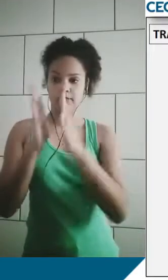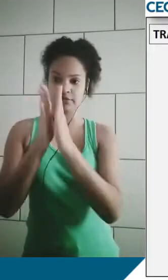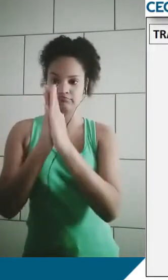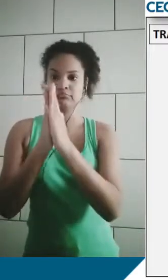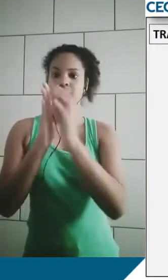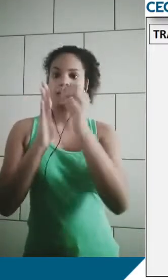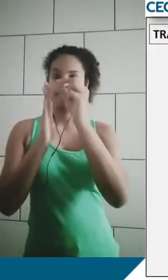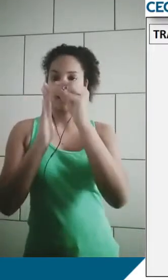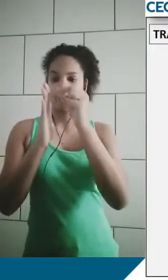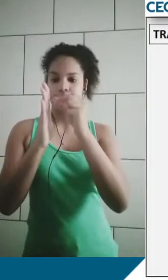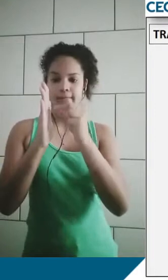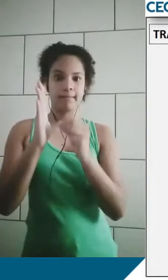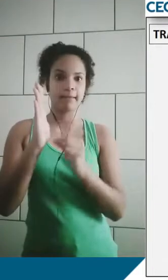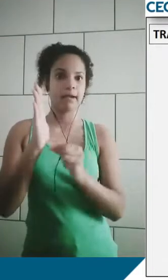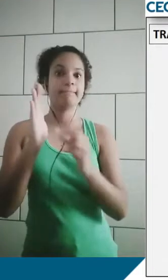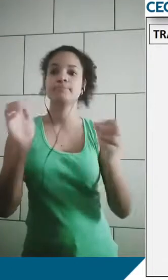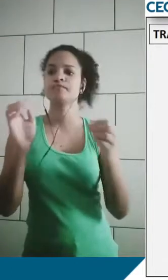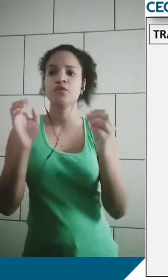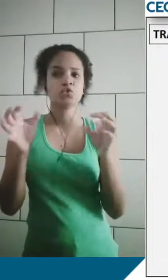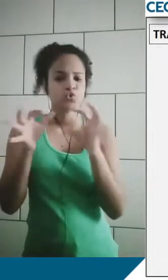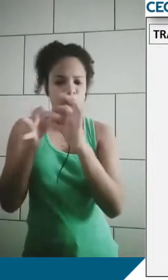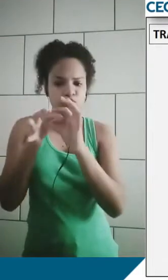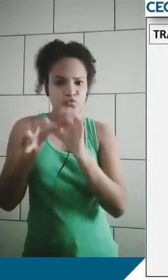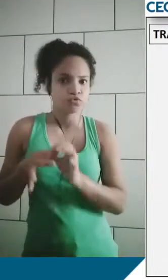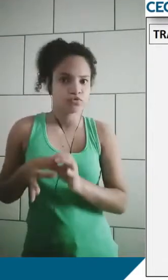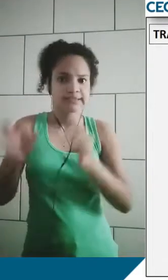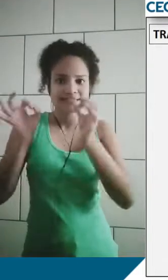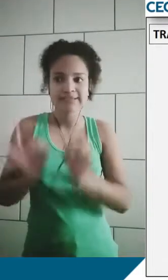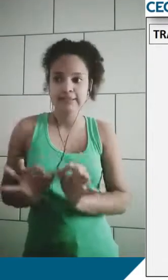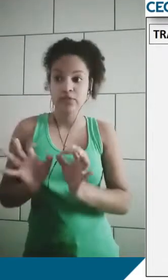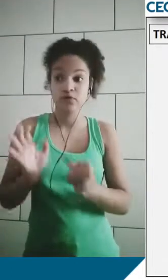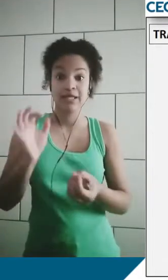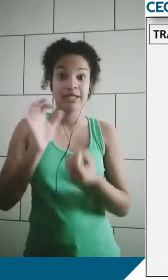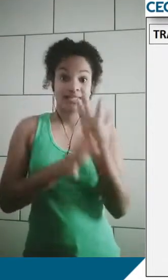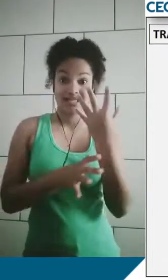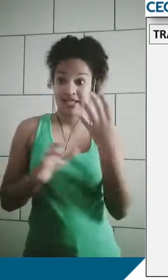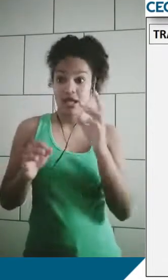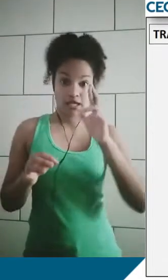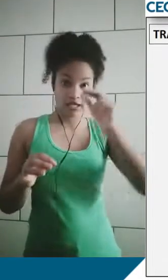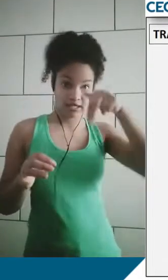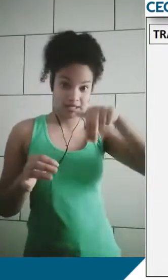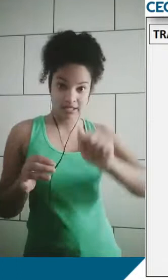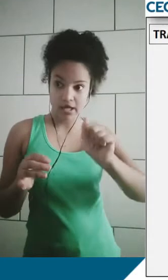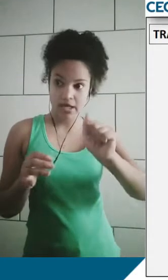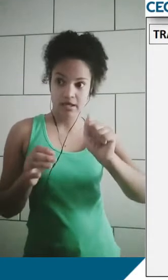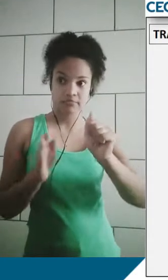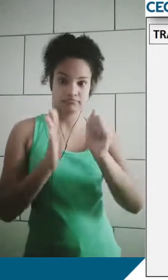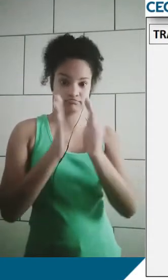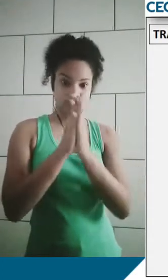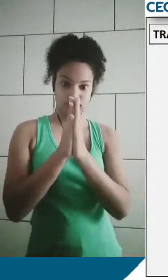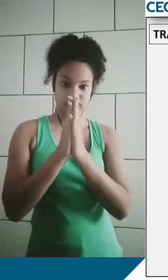molécula seja completamente formada. Após a formação da molécula de RNA, o trecho do DNA que